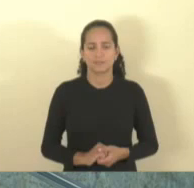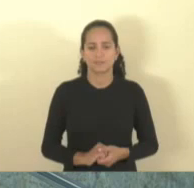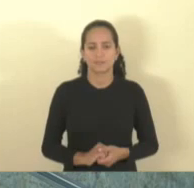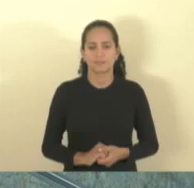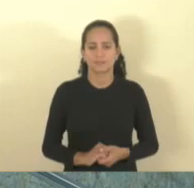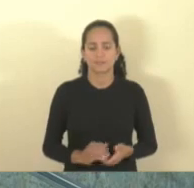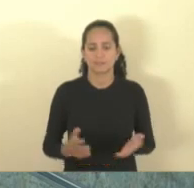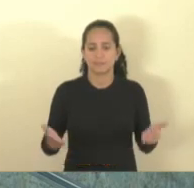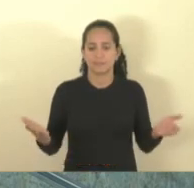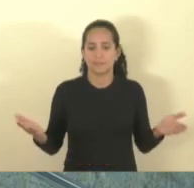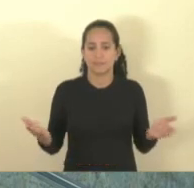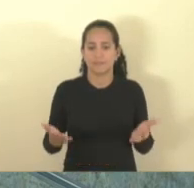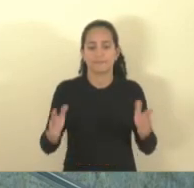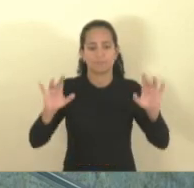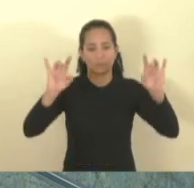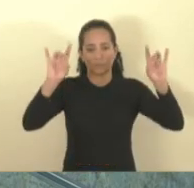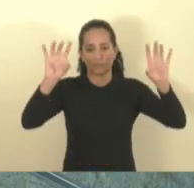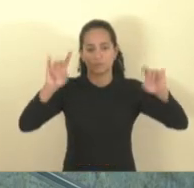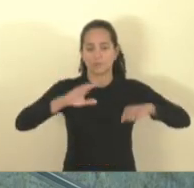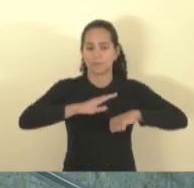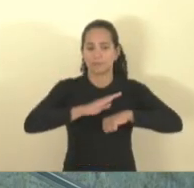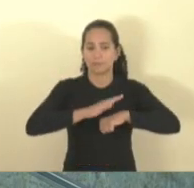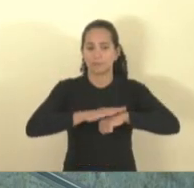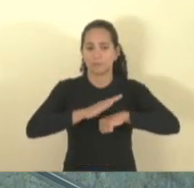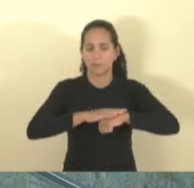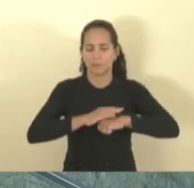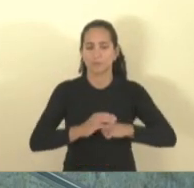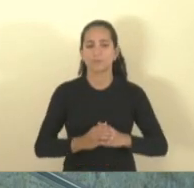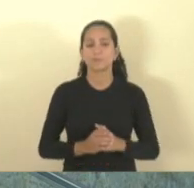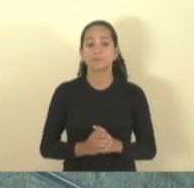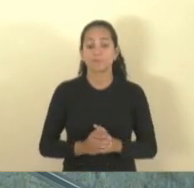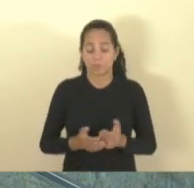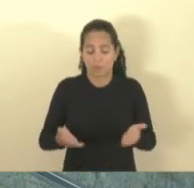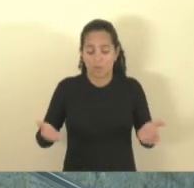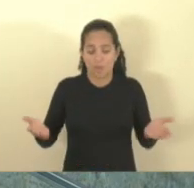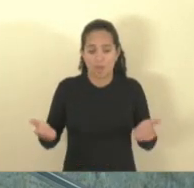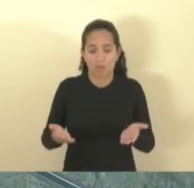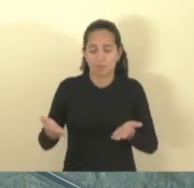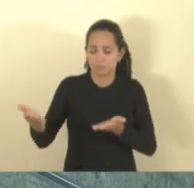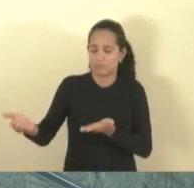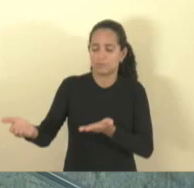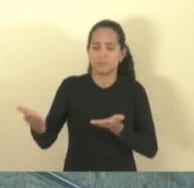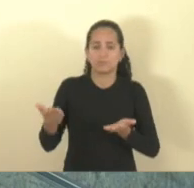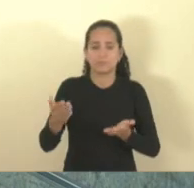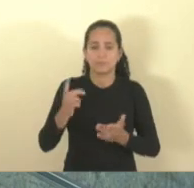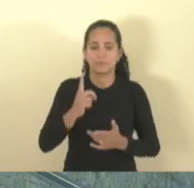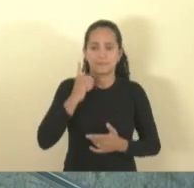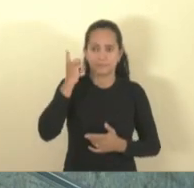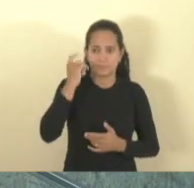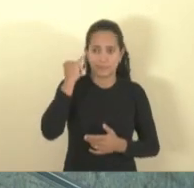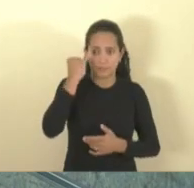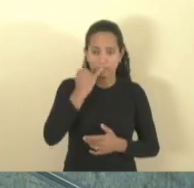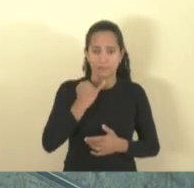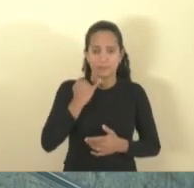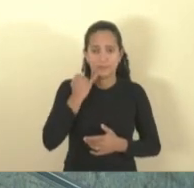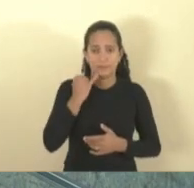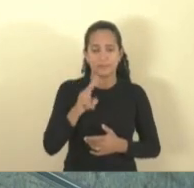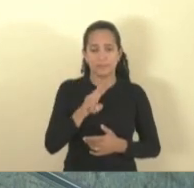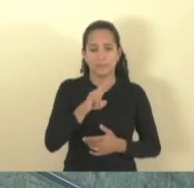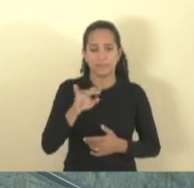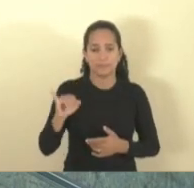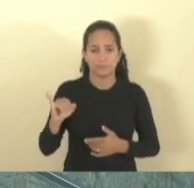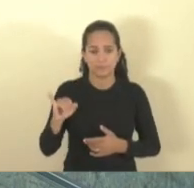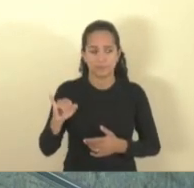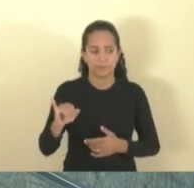Momento especial desta sessão solene. A partir de agora, a senhora deputada Janete de Sá fará a entrega de